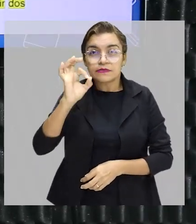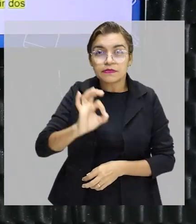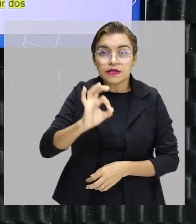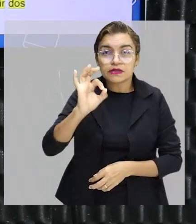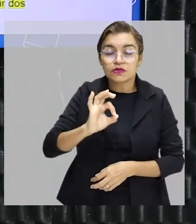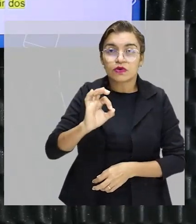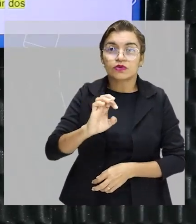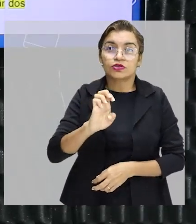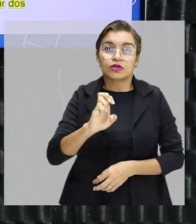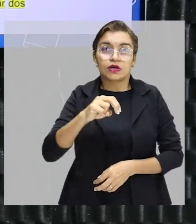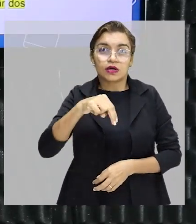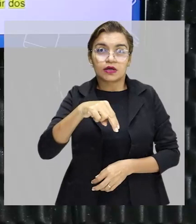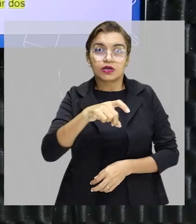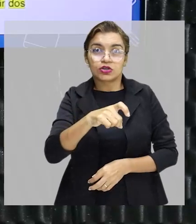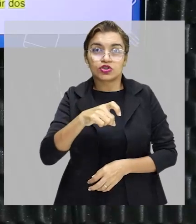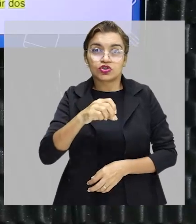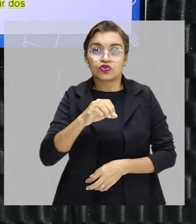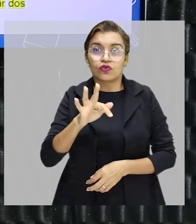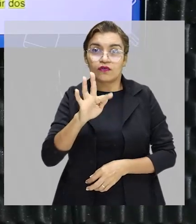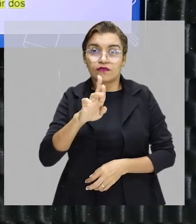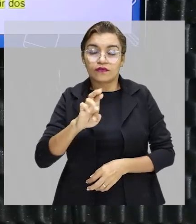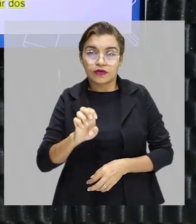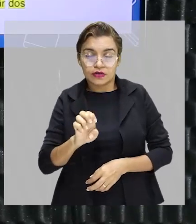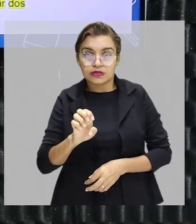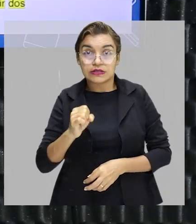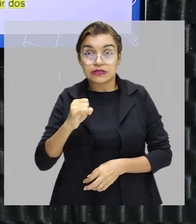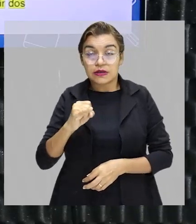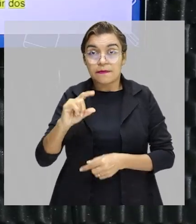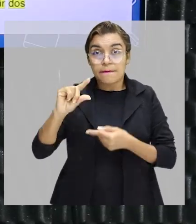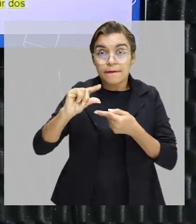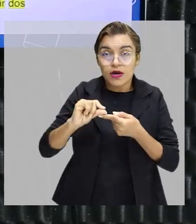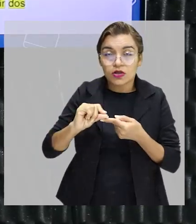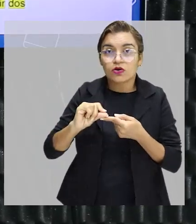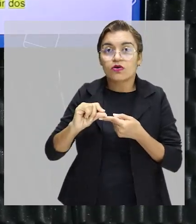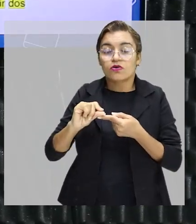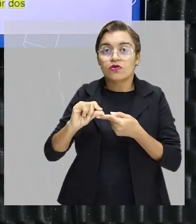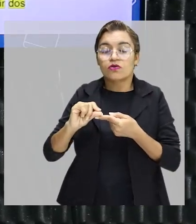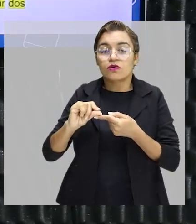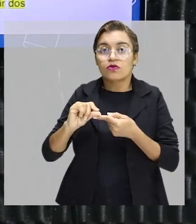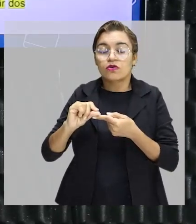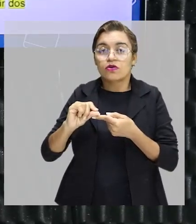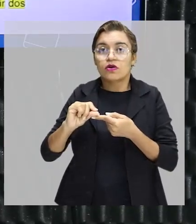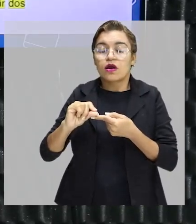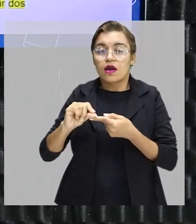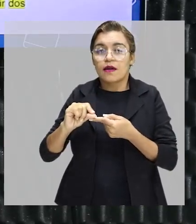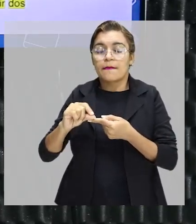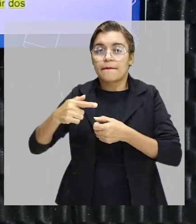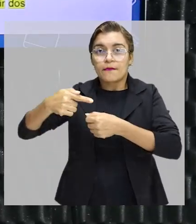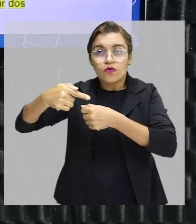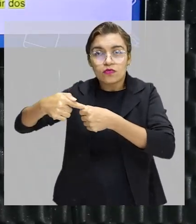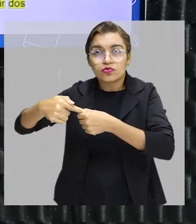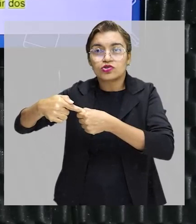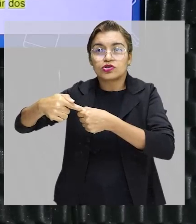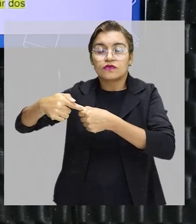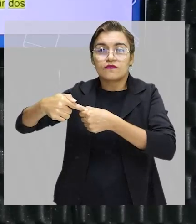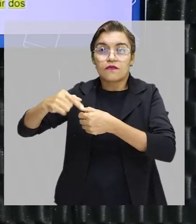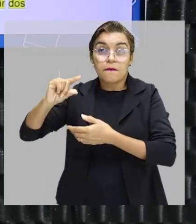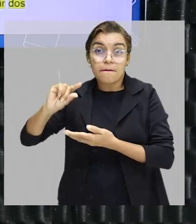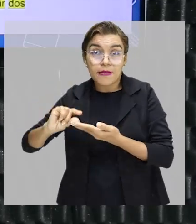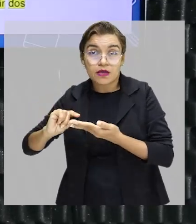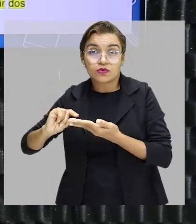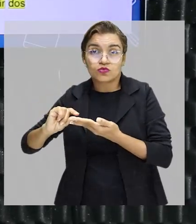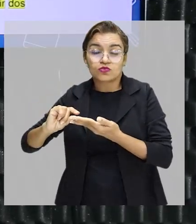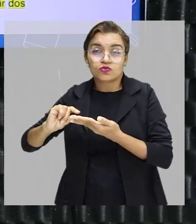né, menos enxofre você vai encontrar naquele combustível. E quanto menos enxofre,